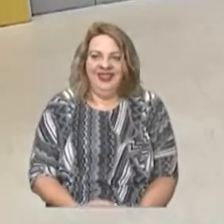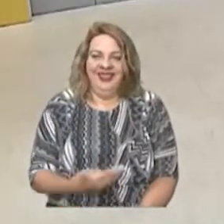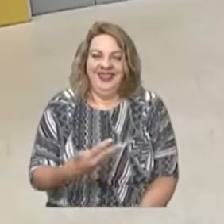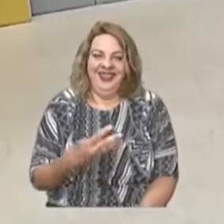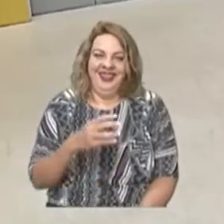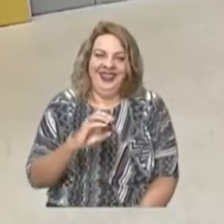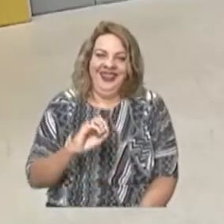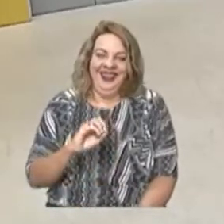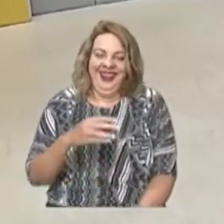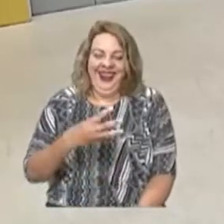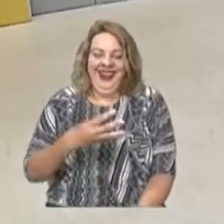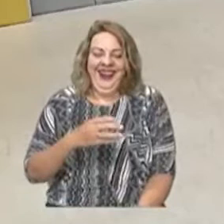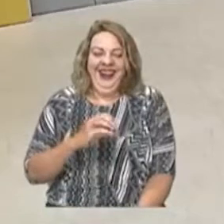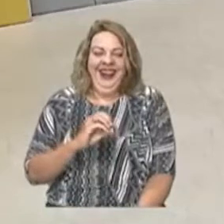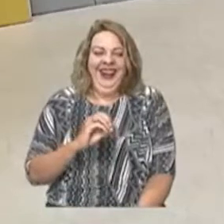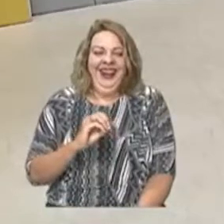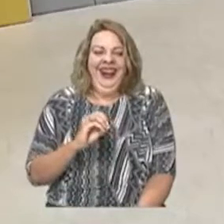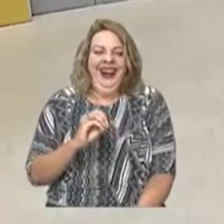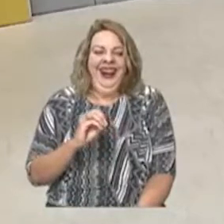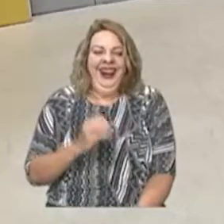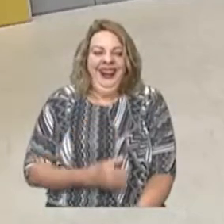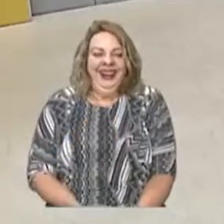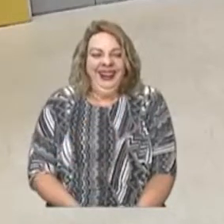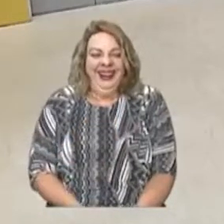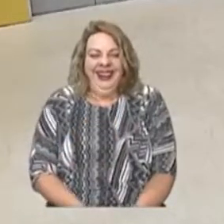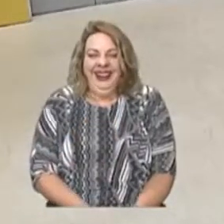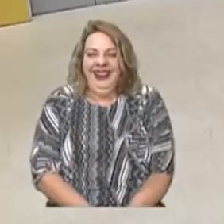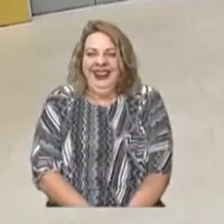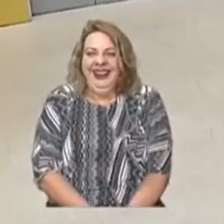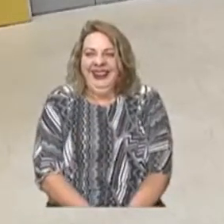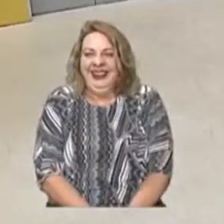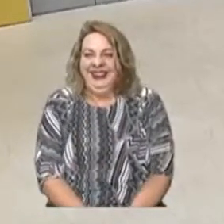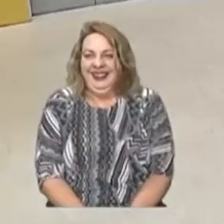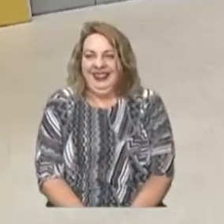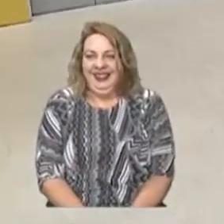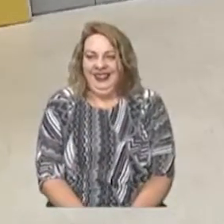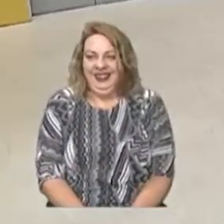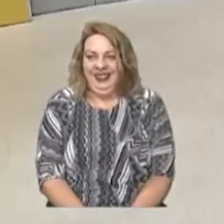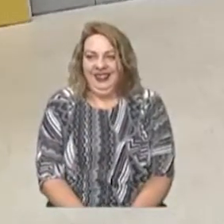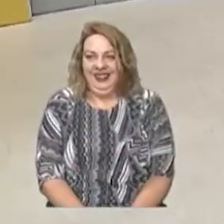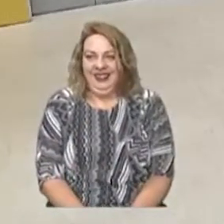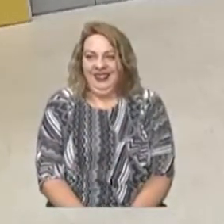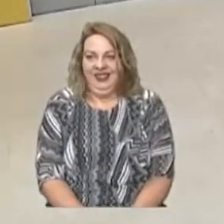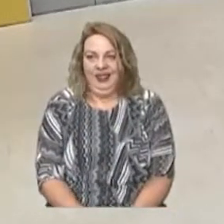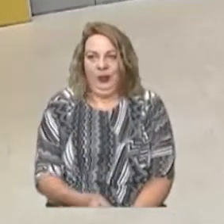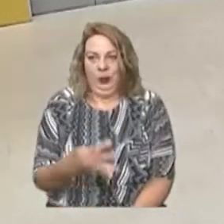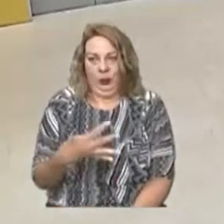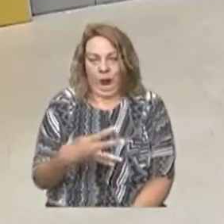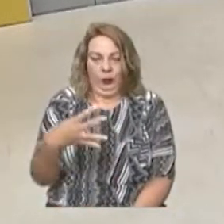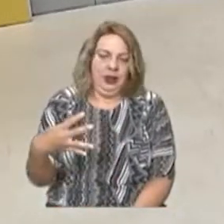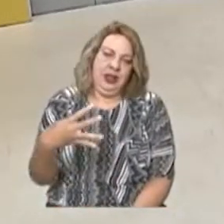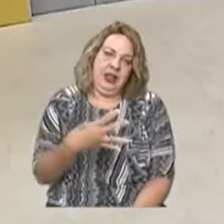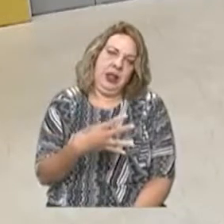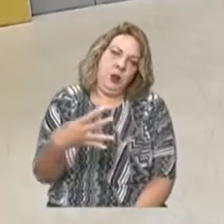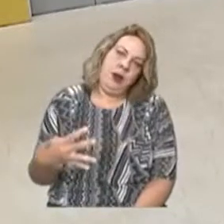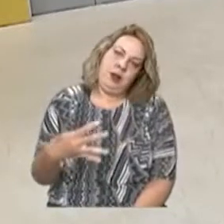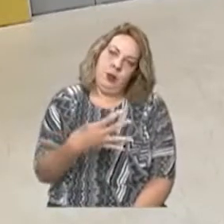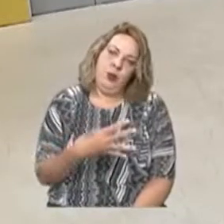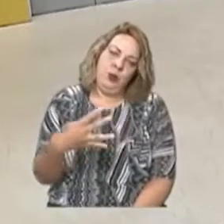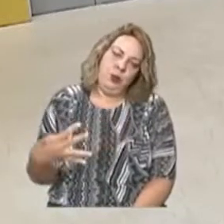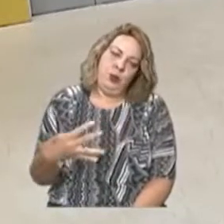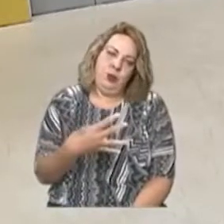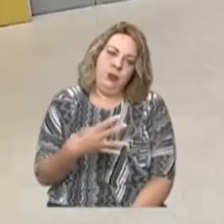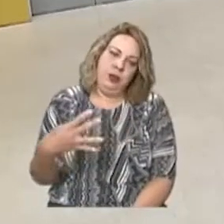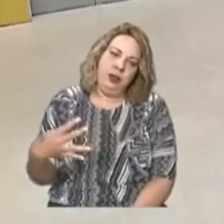número 40, 40, marque 40, marque também o número